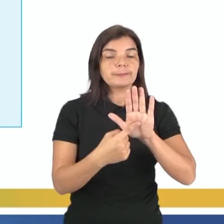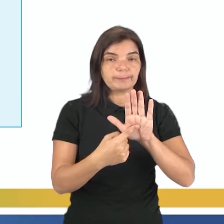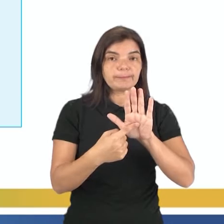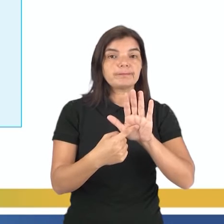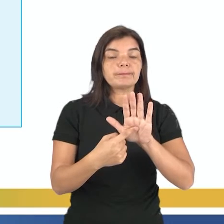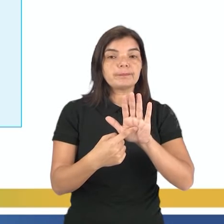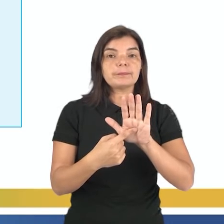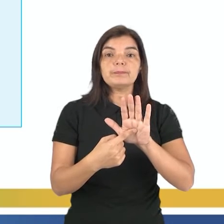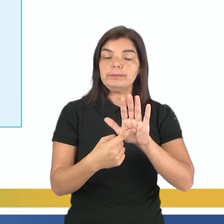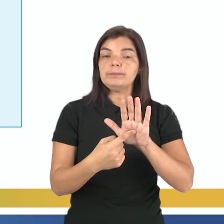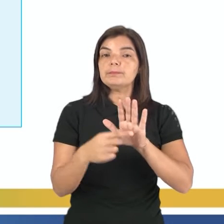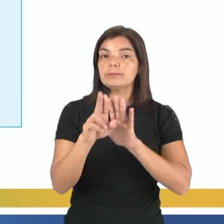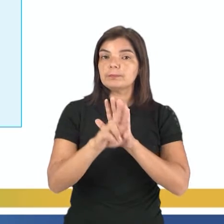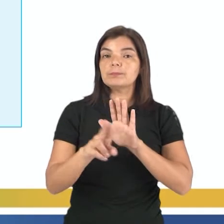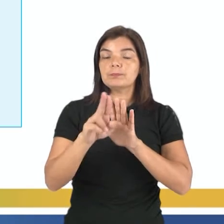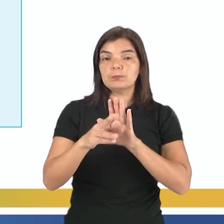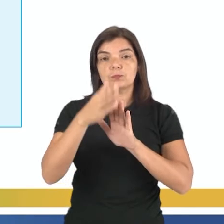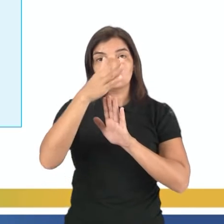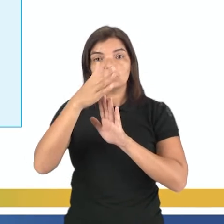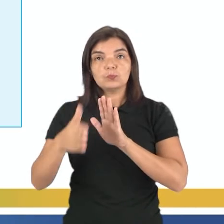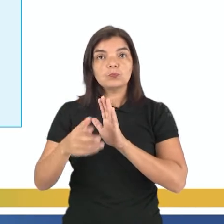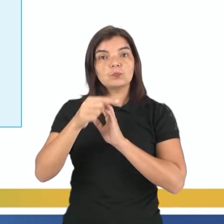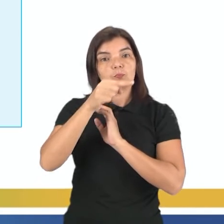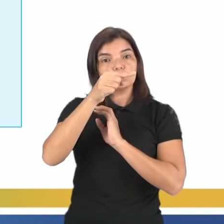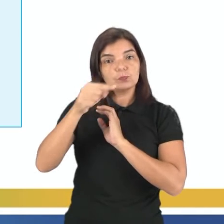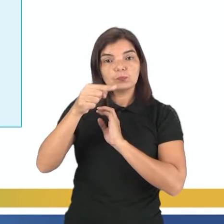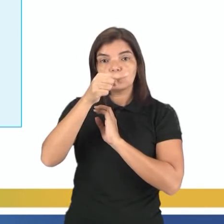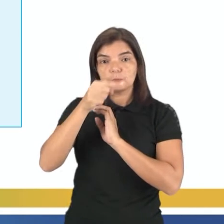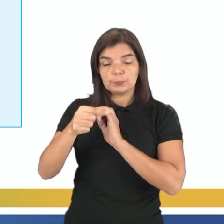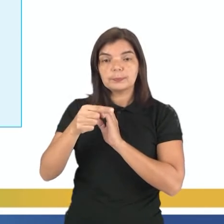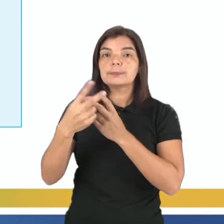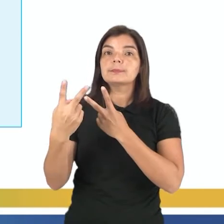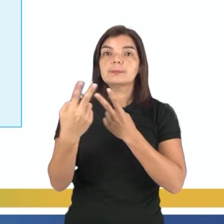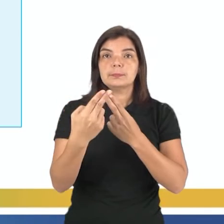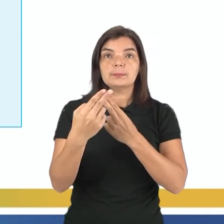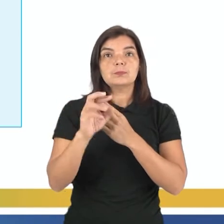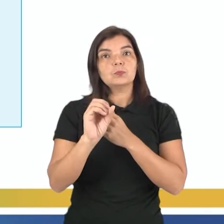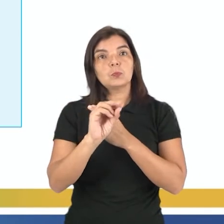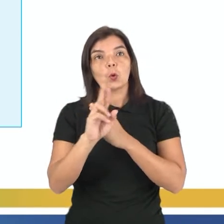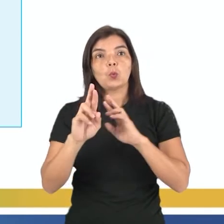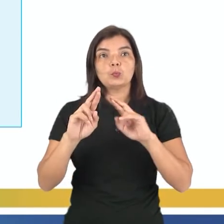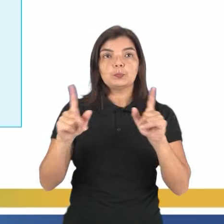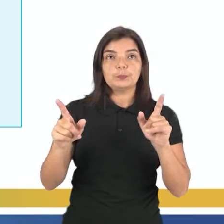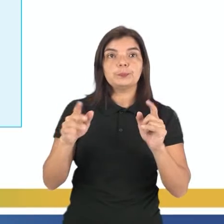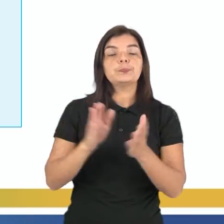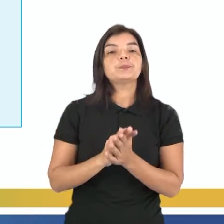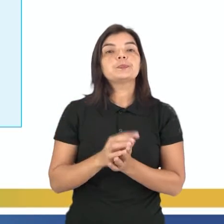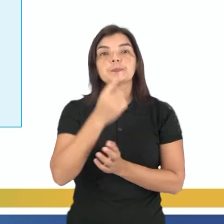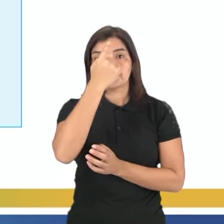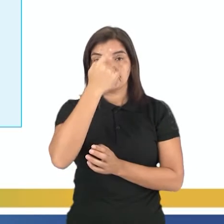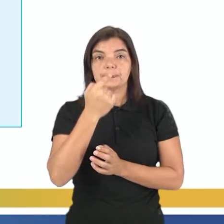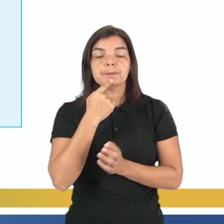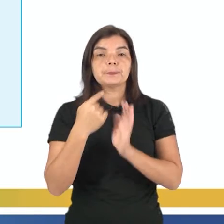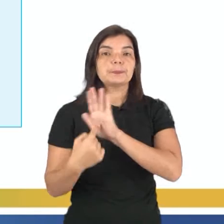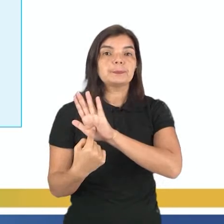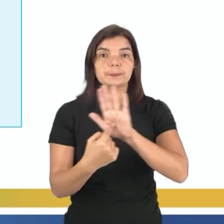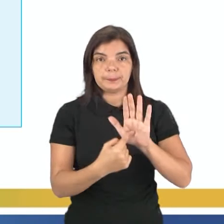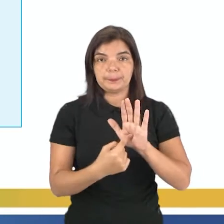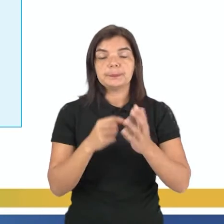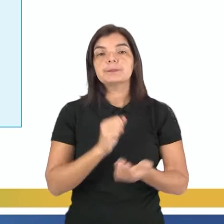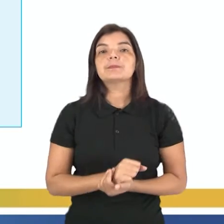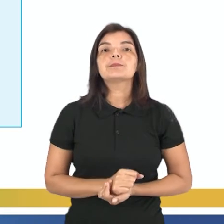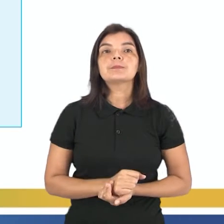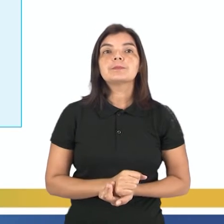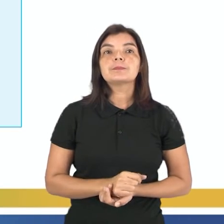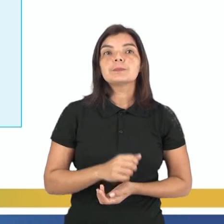desses triângulos utilizando traços que indicam se são iguais ou diferentes, conforme as figuras abaixo. Então, na